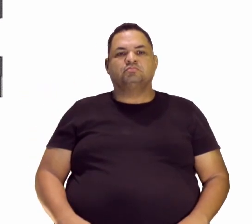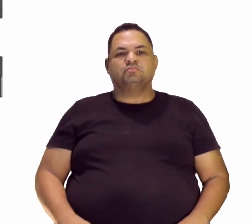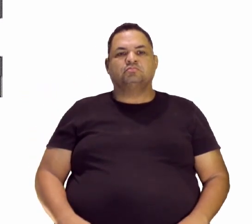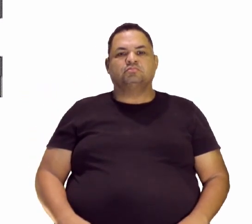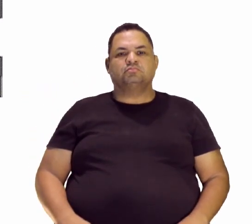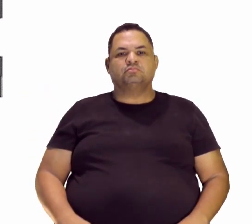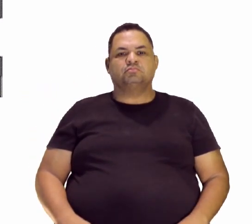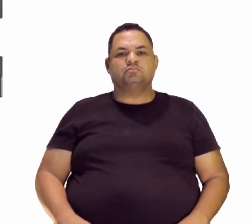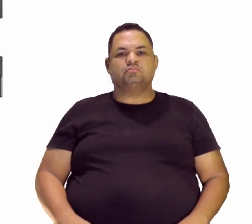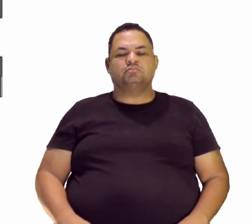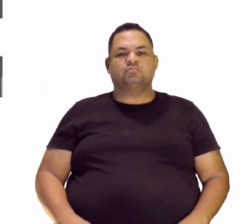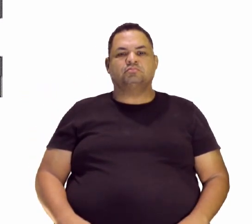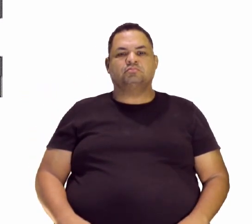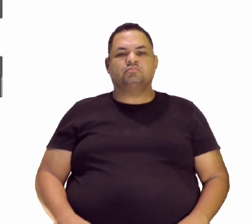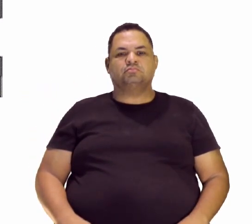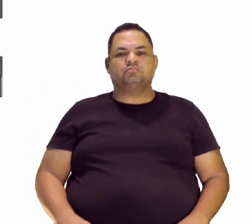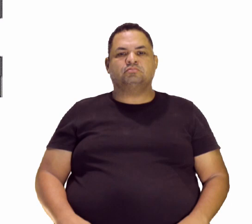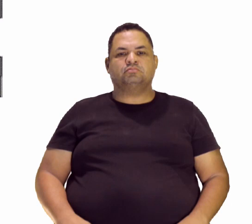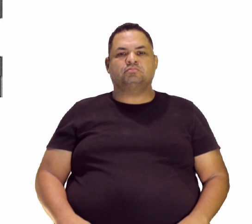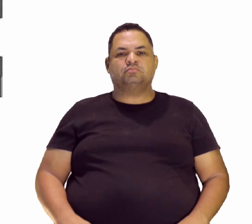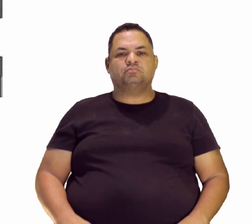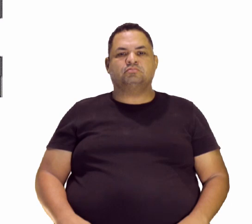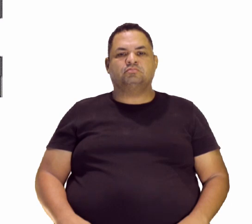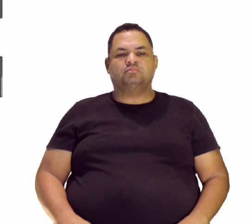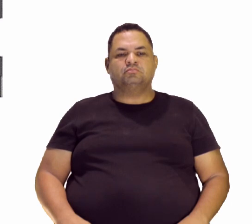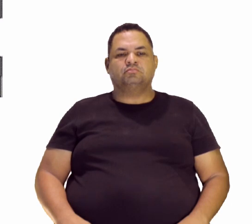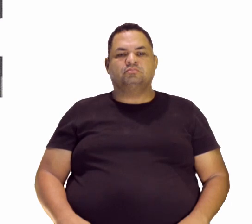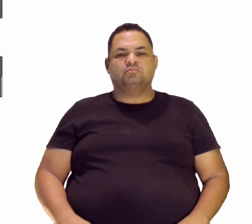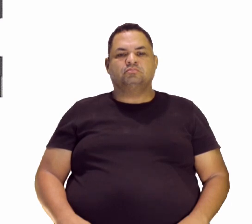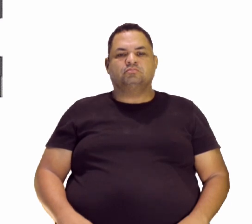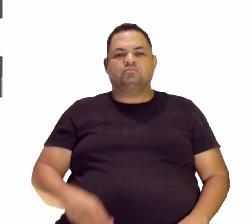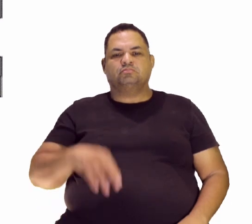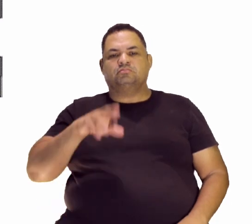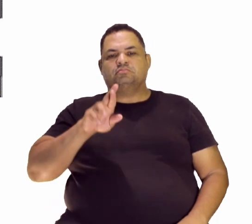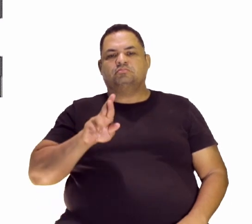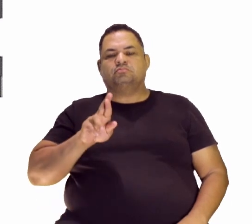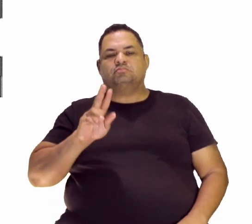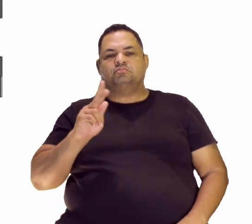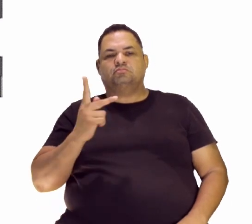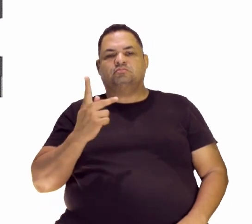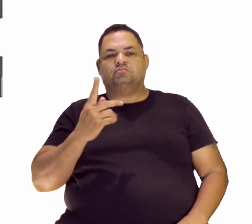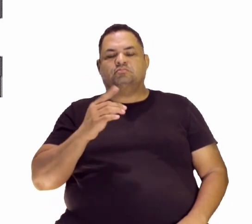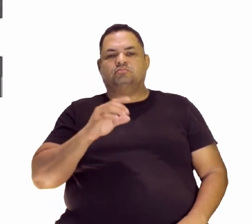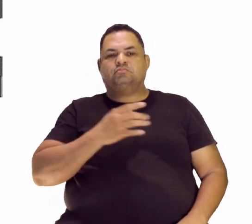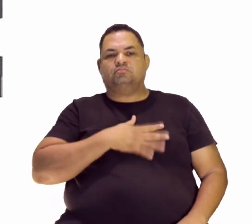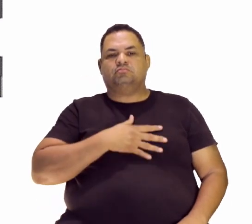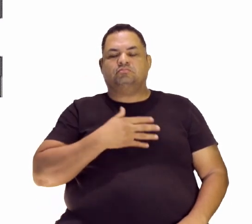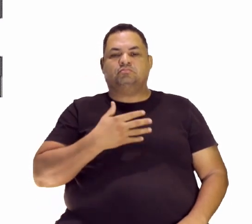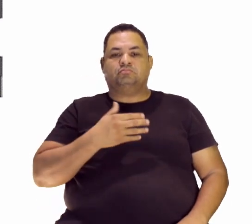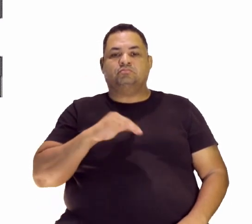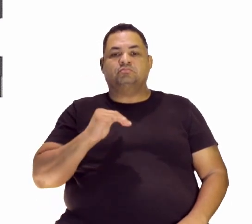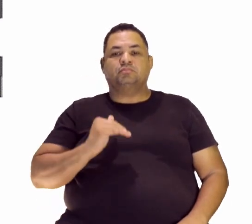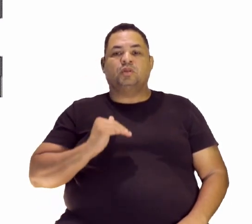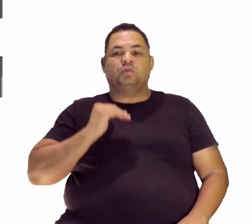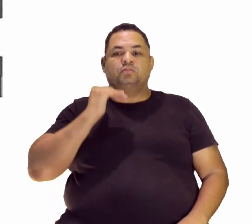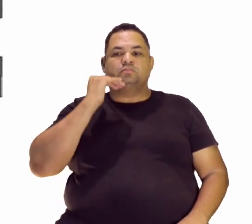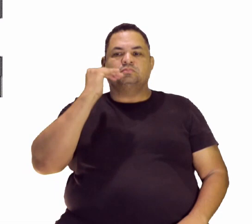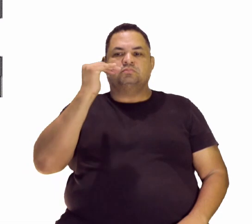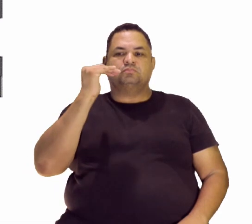Então, o ródio está no 5º período. Então, como o número atômico cresce,